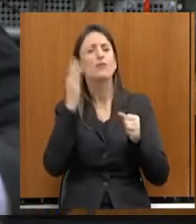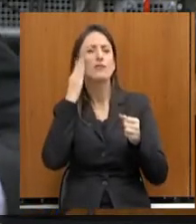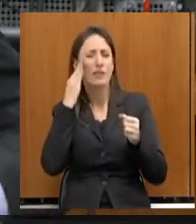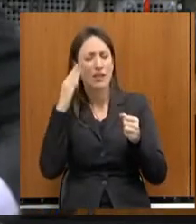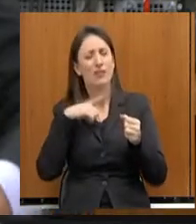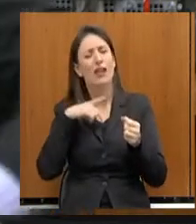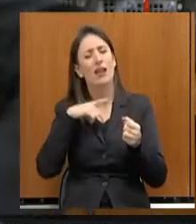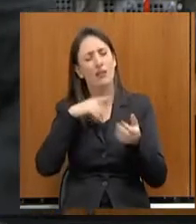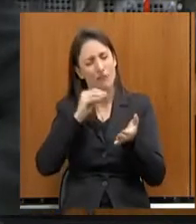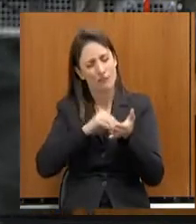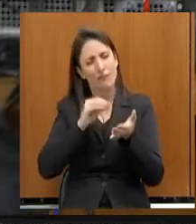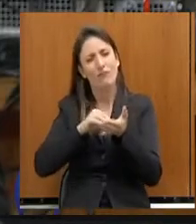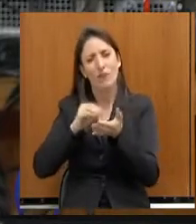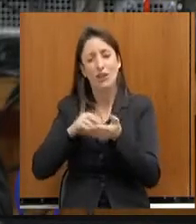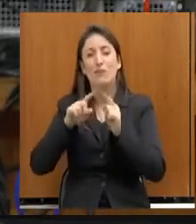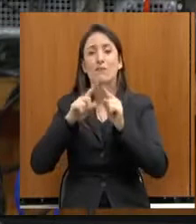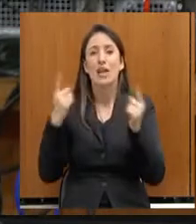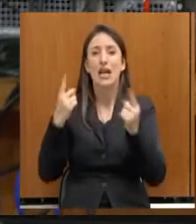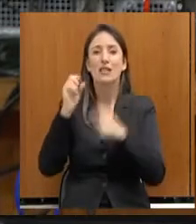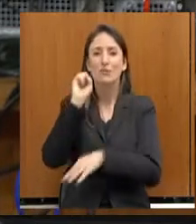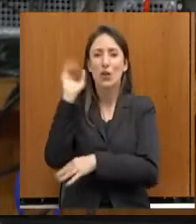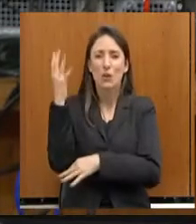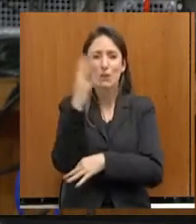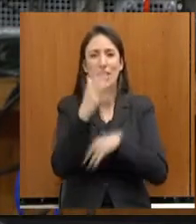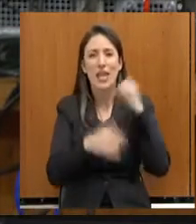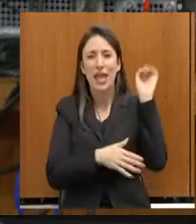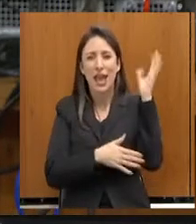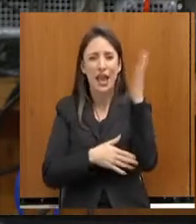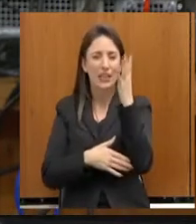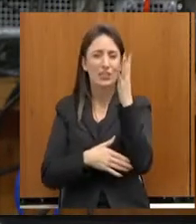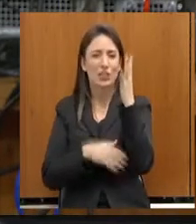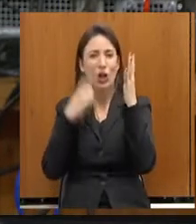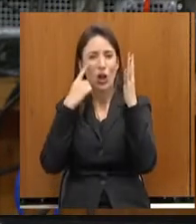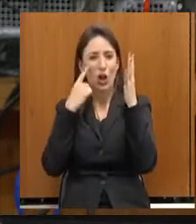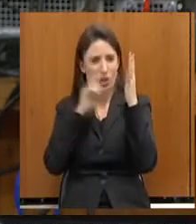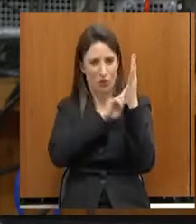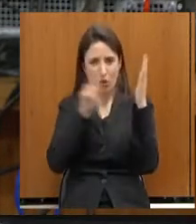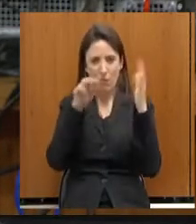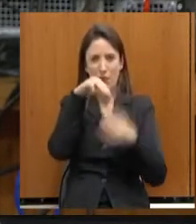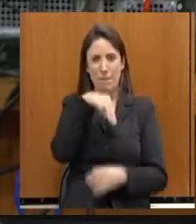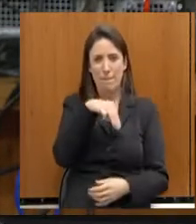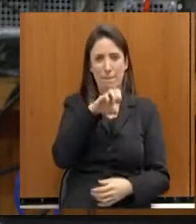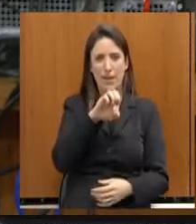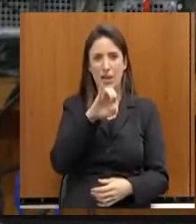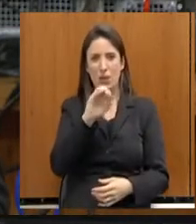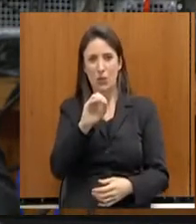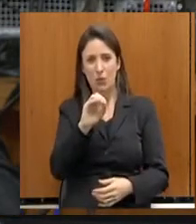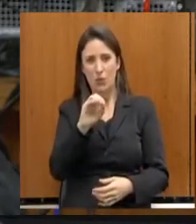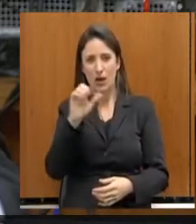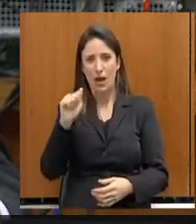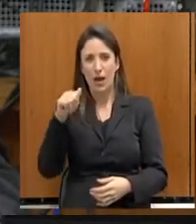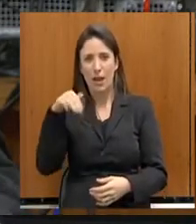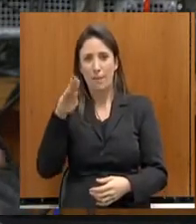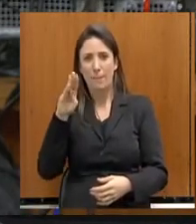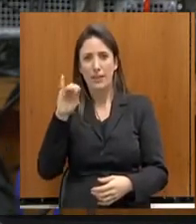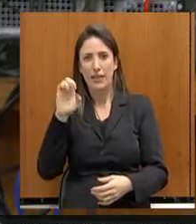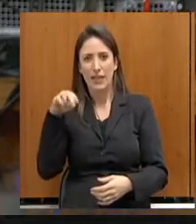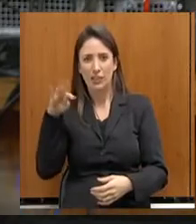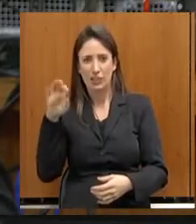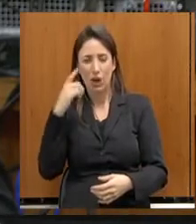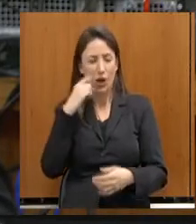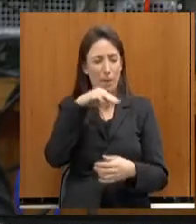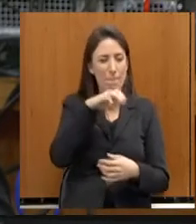a o meio ambiente por si só chama meio ambiente e por isso por ser meio é